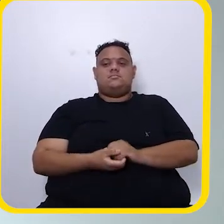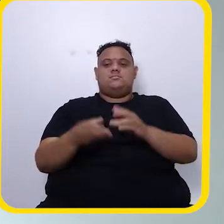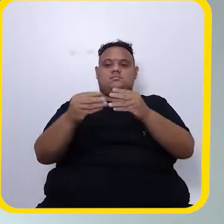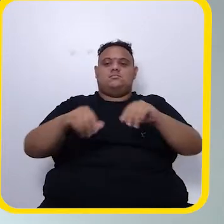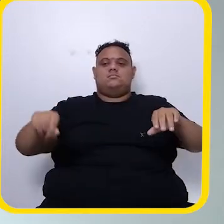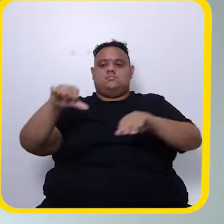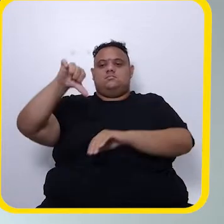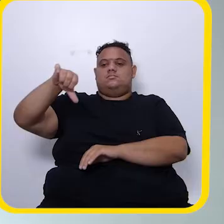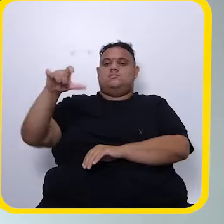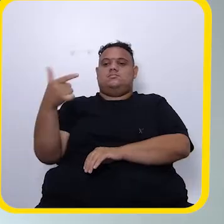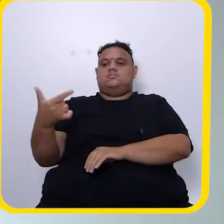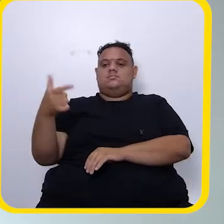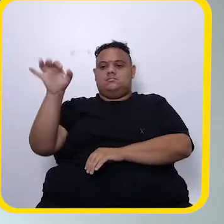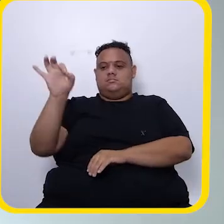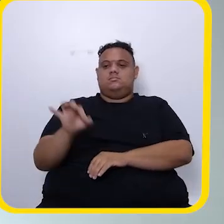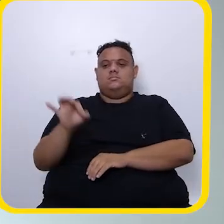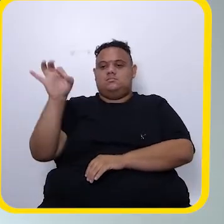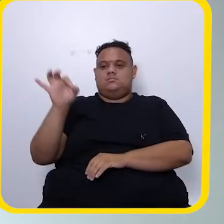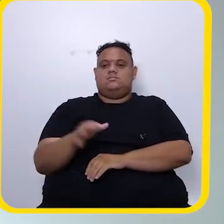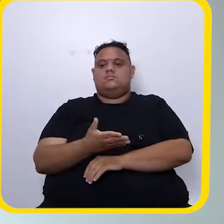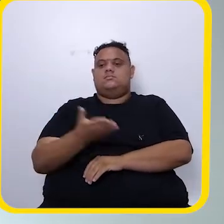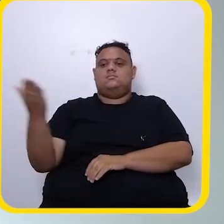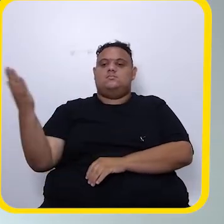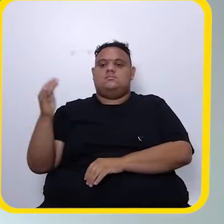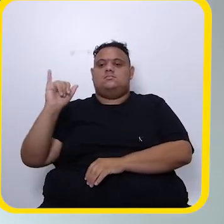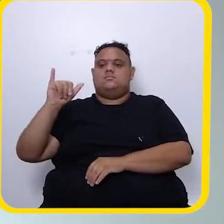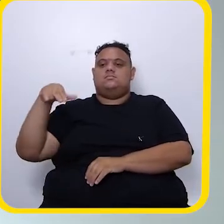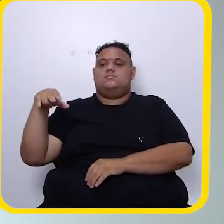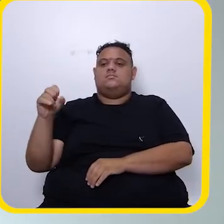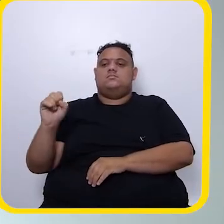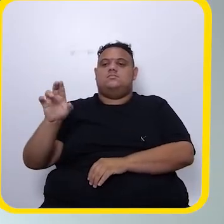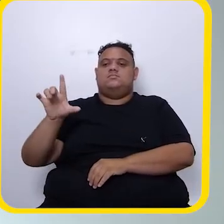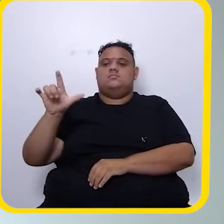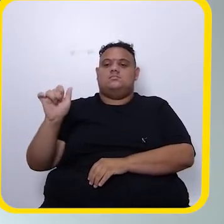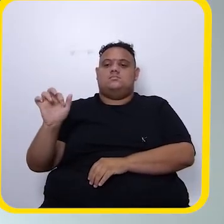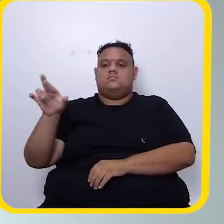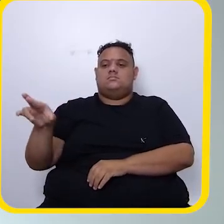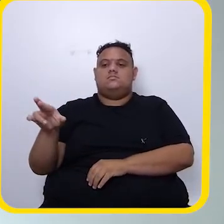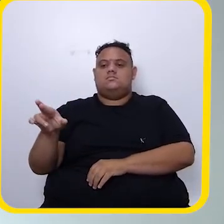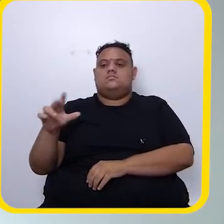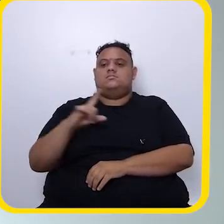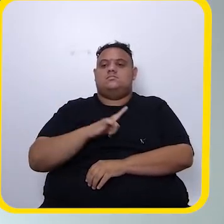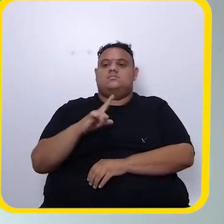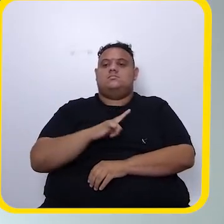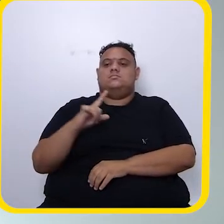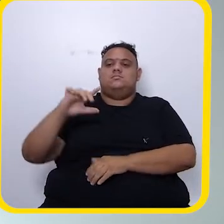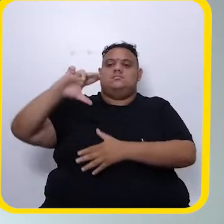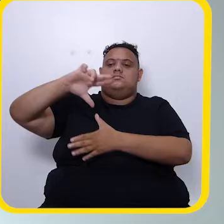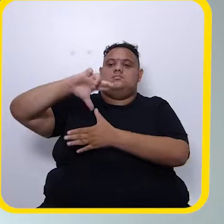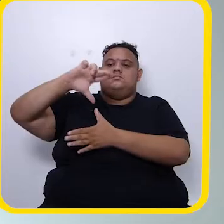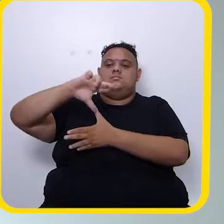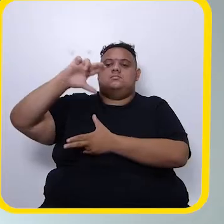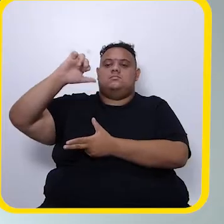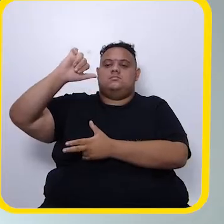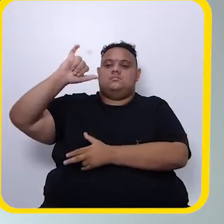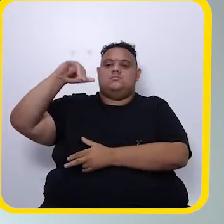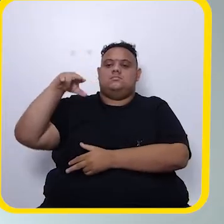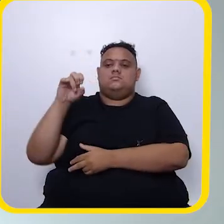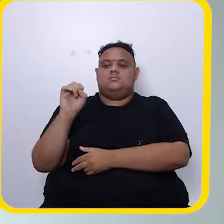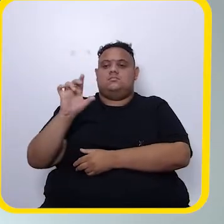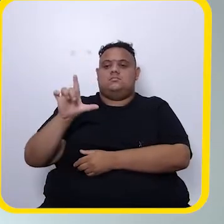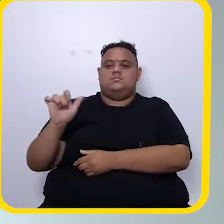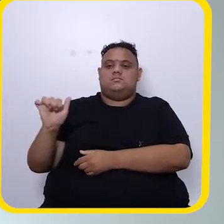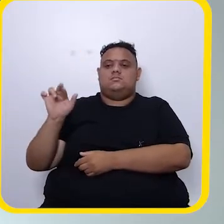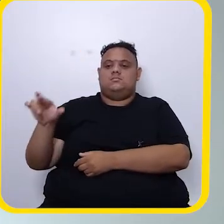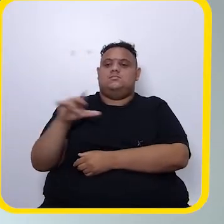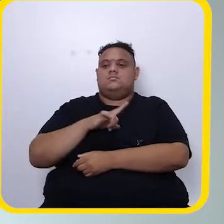Antilhas equivale a 92% dessa parte insular, né, do chamado da América Central insular.